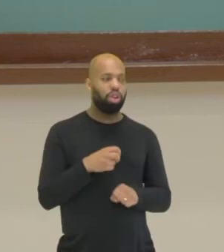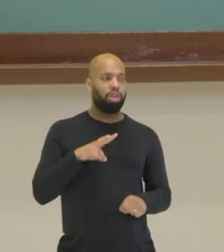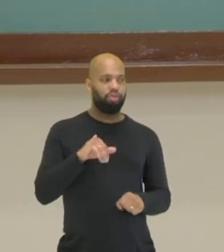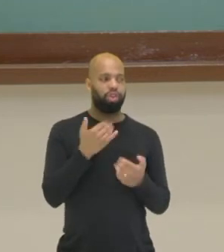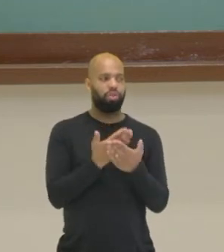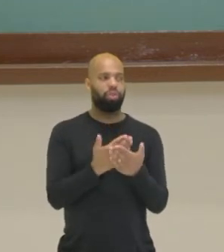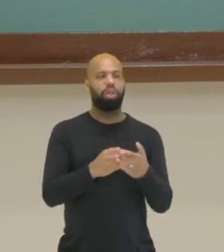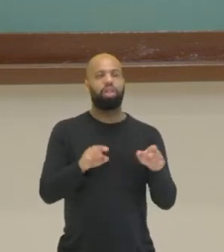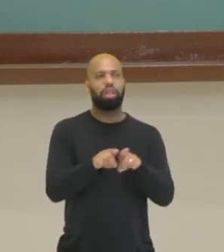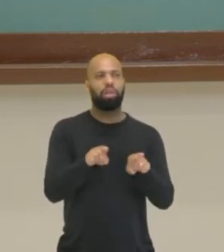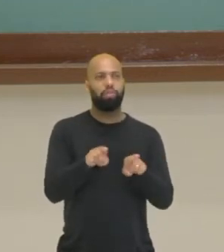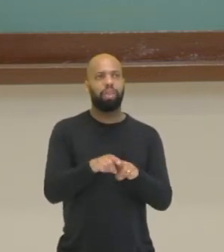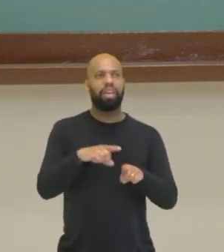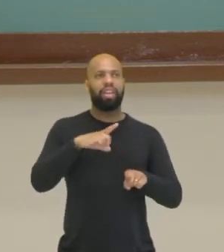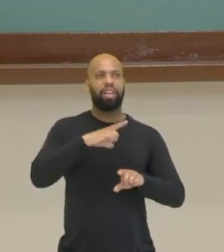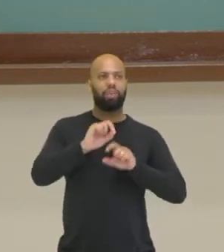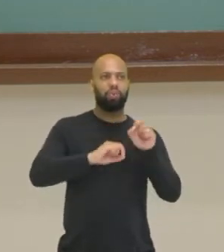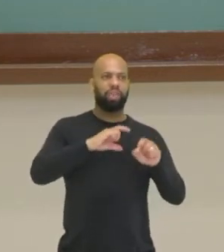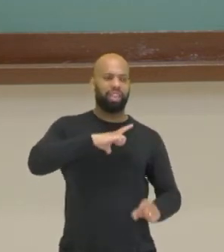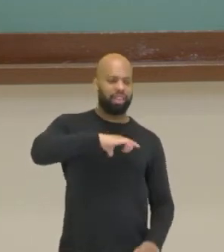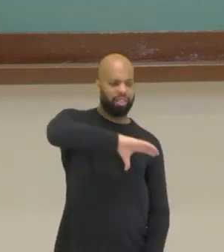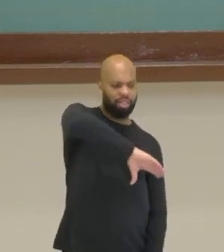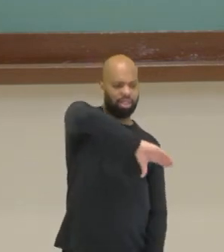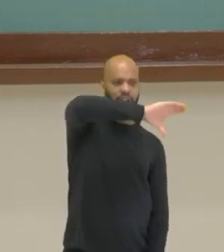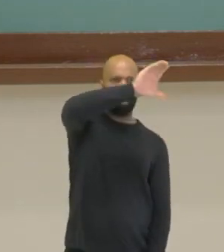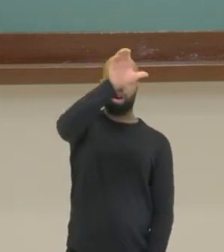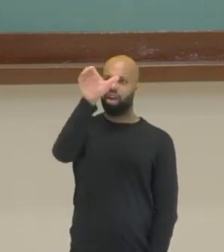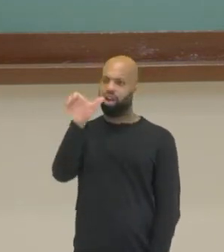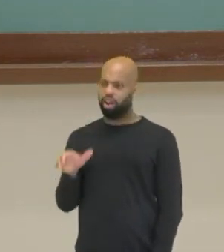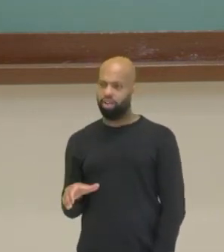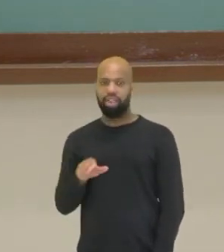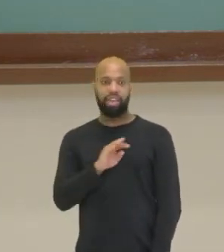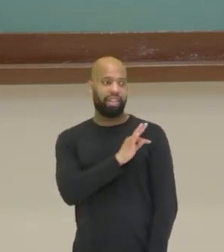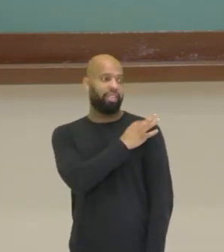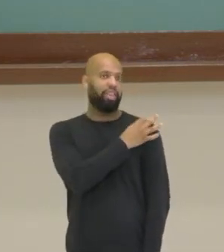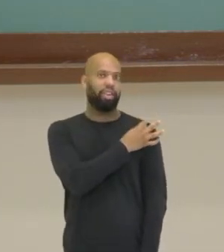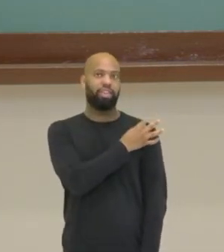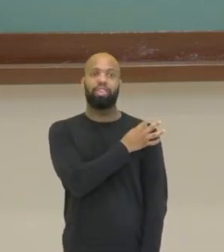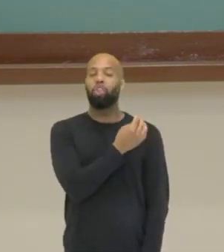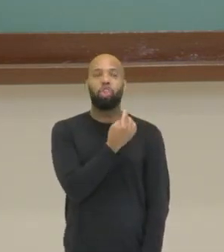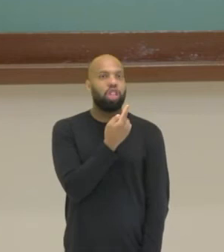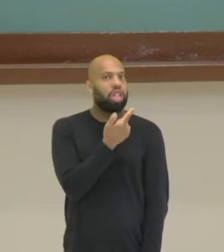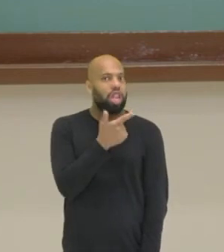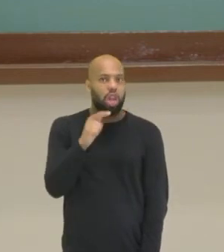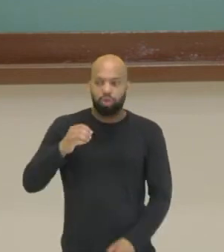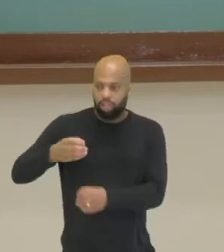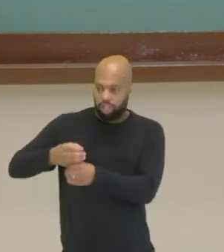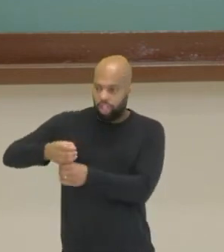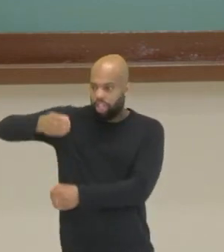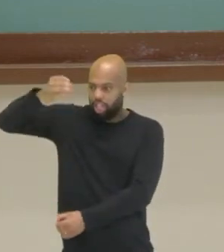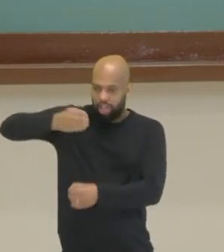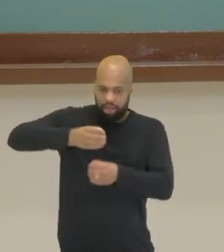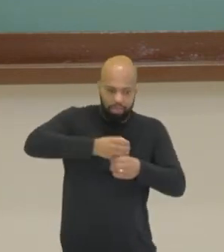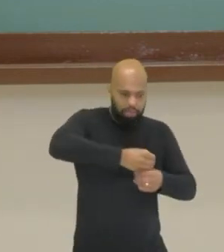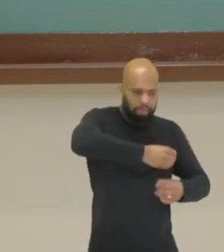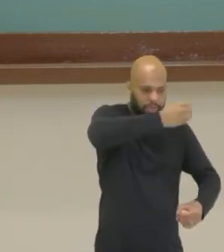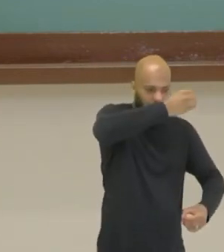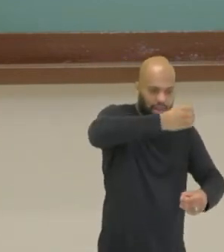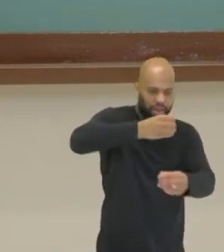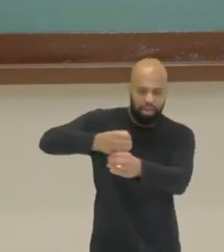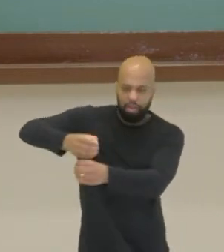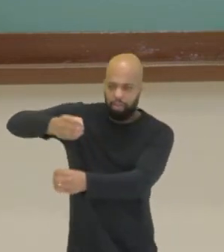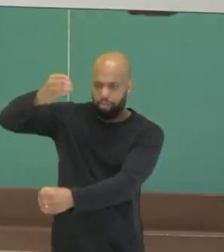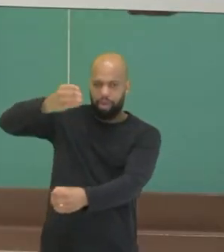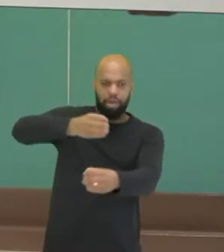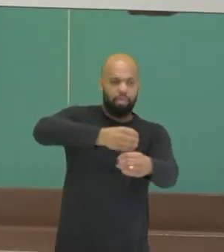vezes, inclusive, do arco, que é uma técnica de construção que não vai viga. Não inventaram ainda isso. Não tem ferro armado.